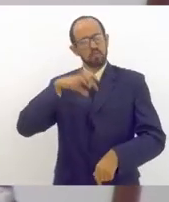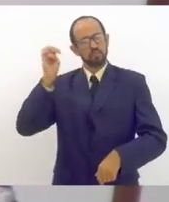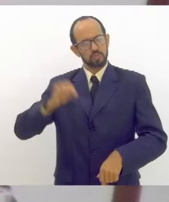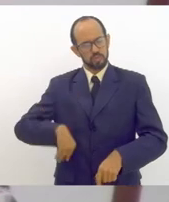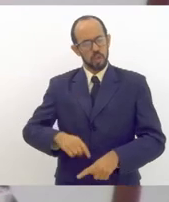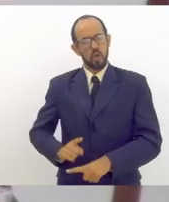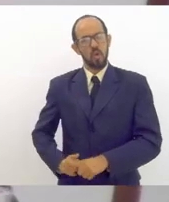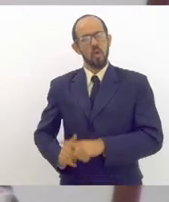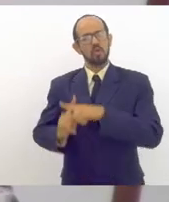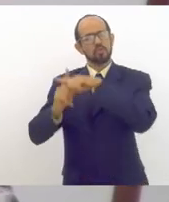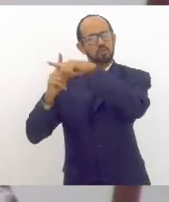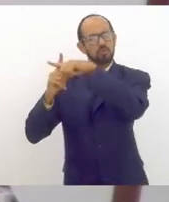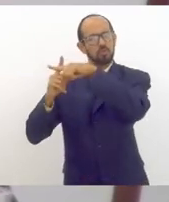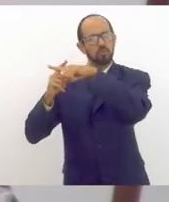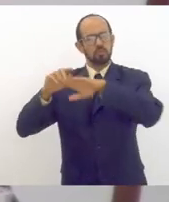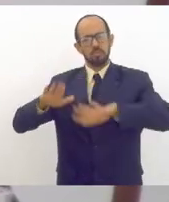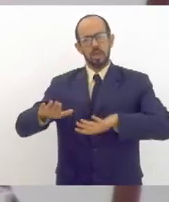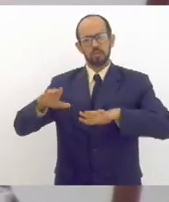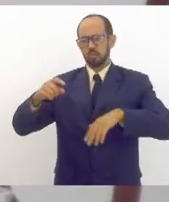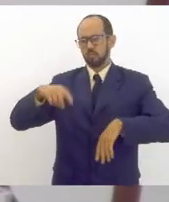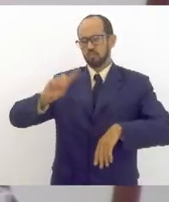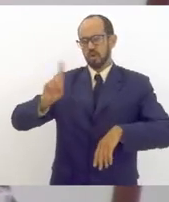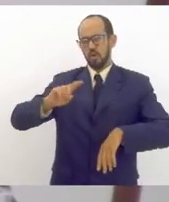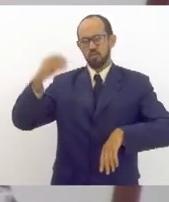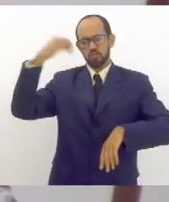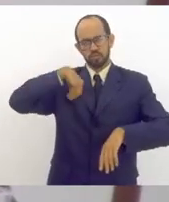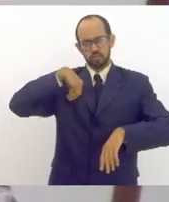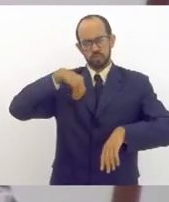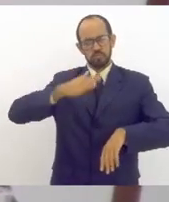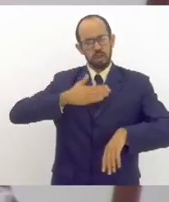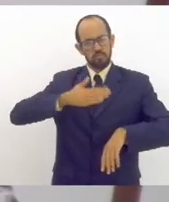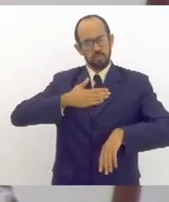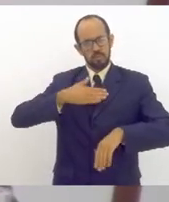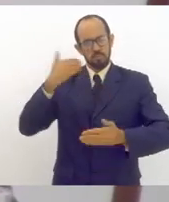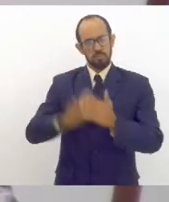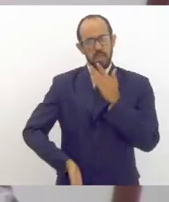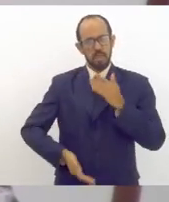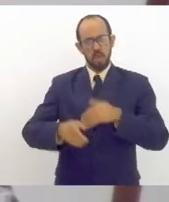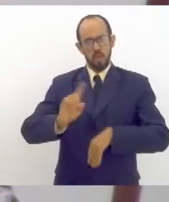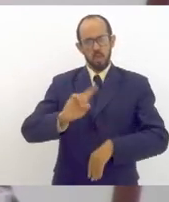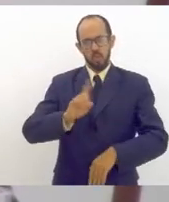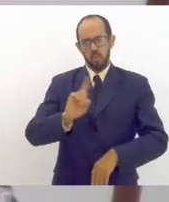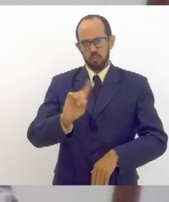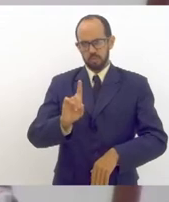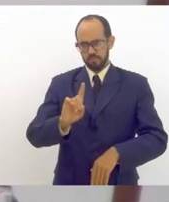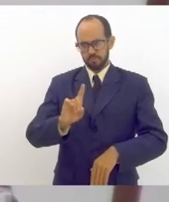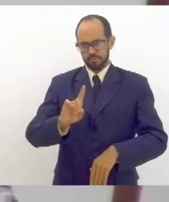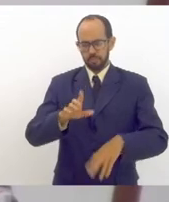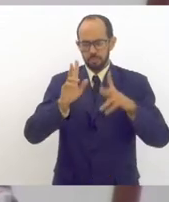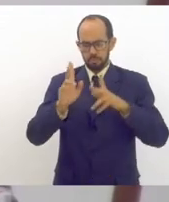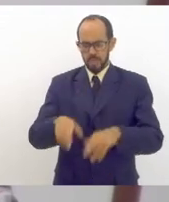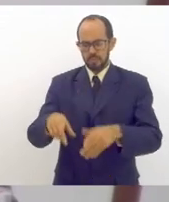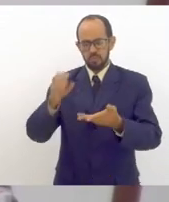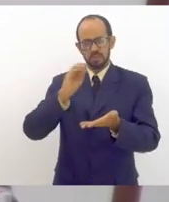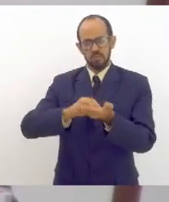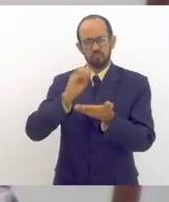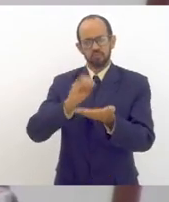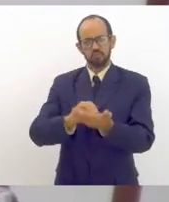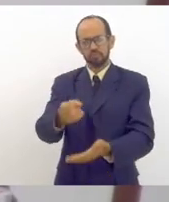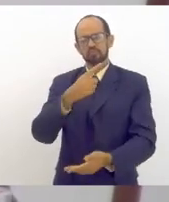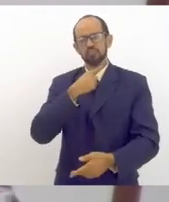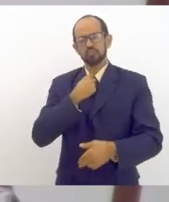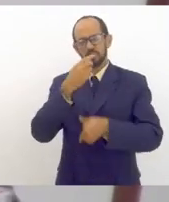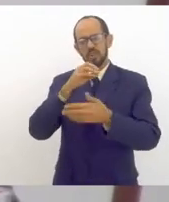é eu não desisti para mim nada tá perdido Apesar desses dessas demonstrações aí de falta de vontade de